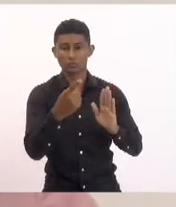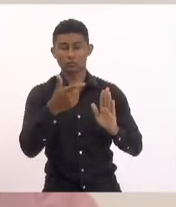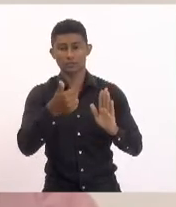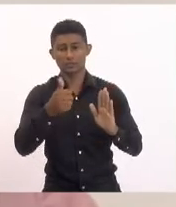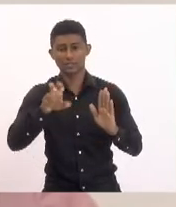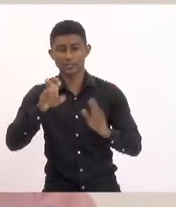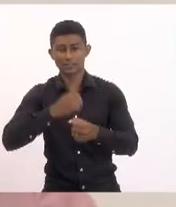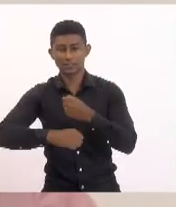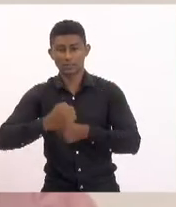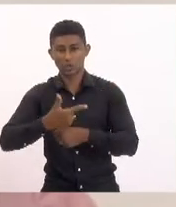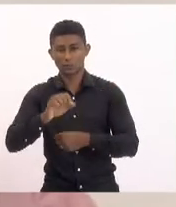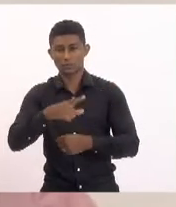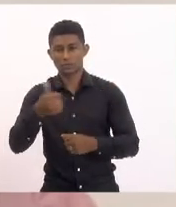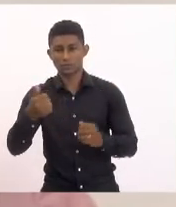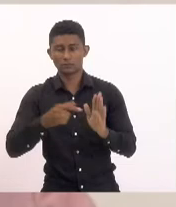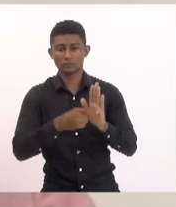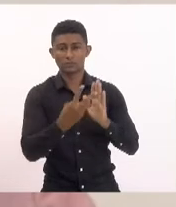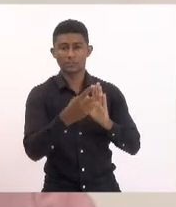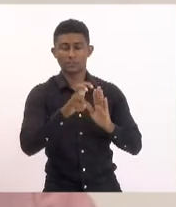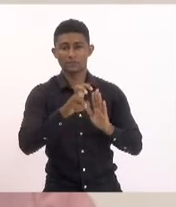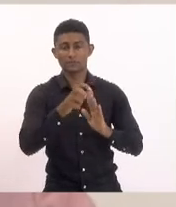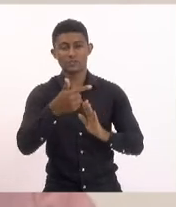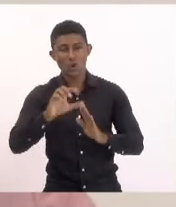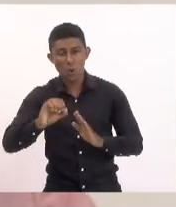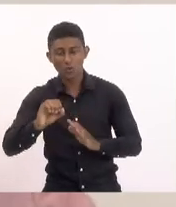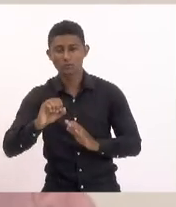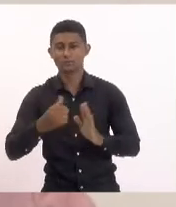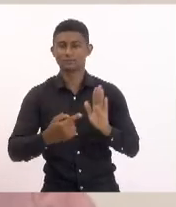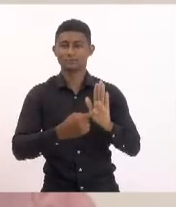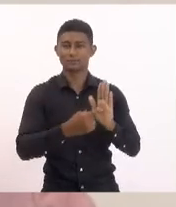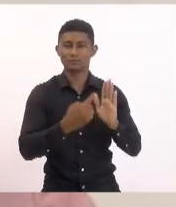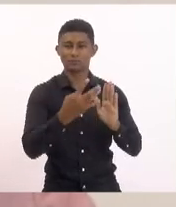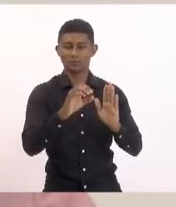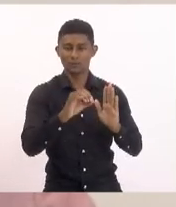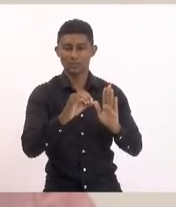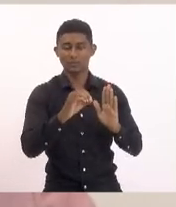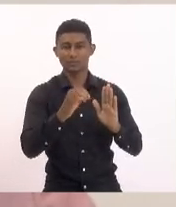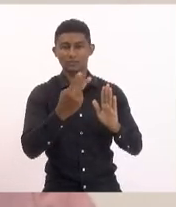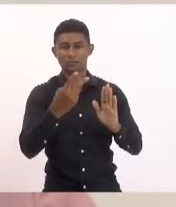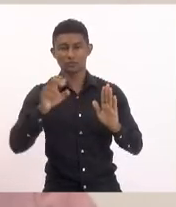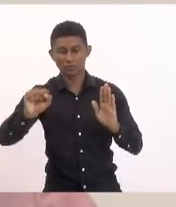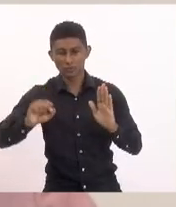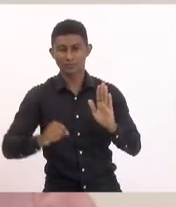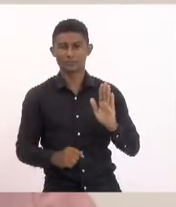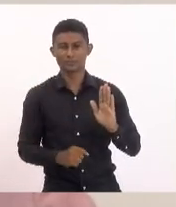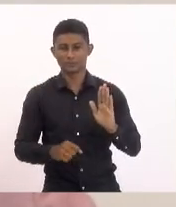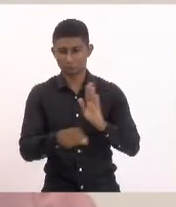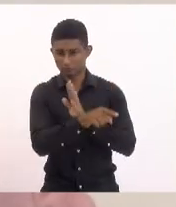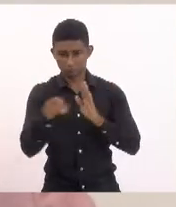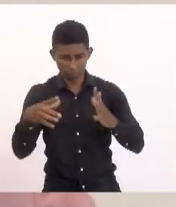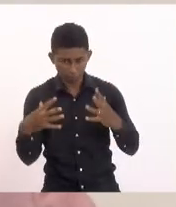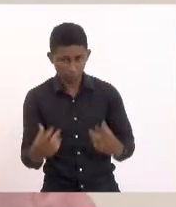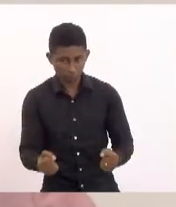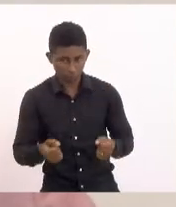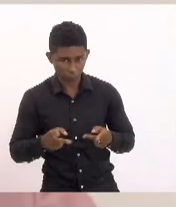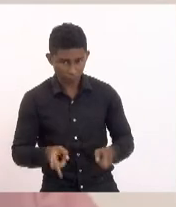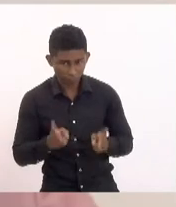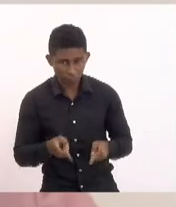4115/2021, 3528/2021, 4140/2021 da deputada Tia Ju. Senhores que aprovam, permaneçam como